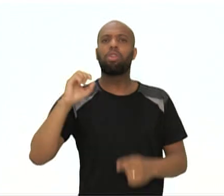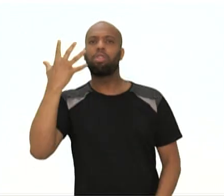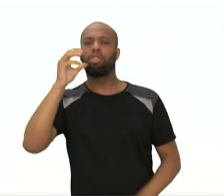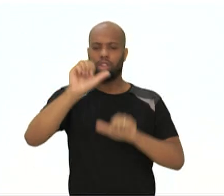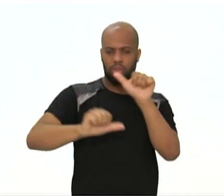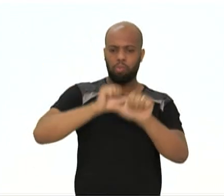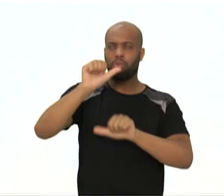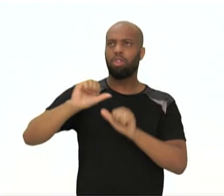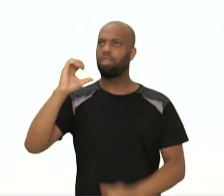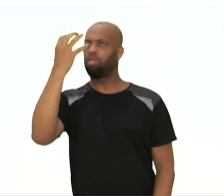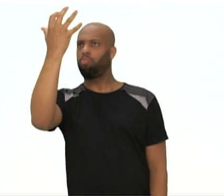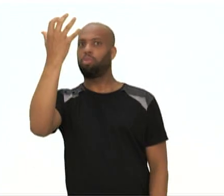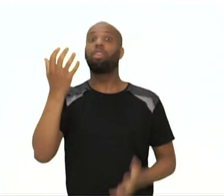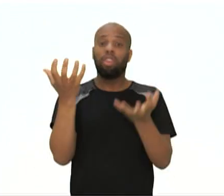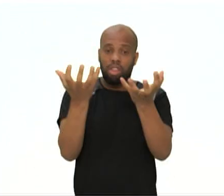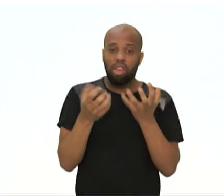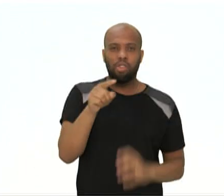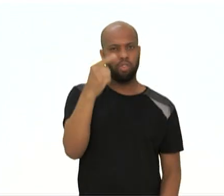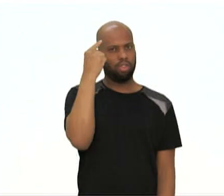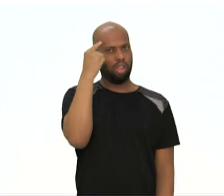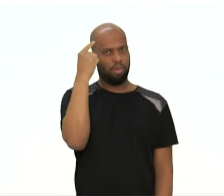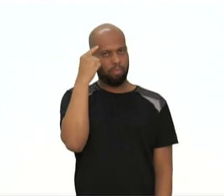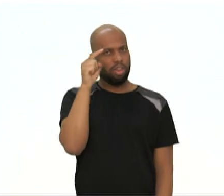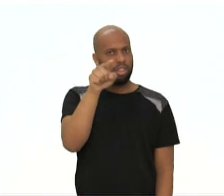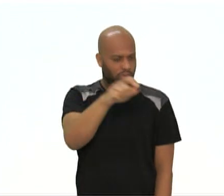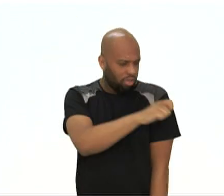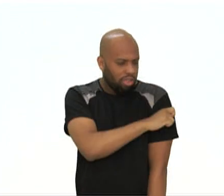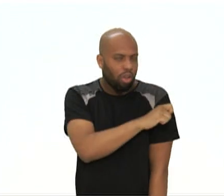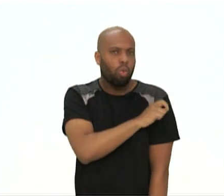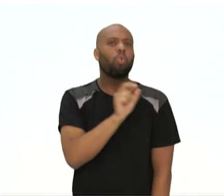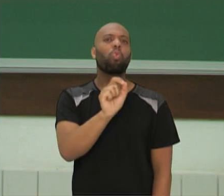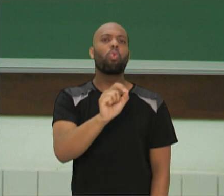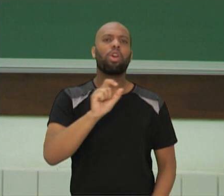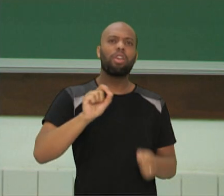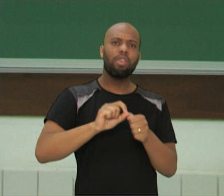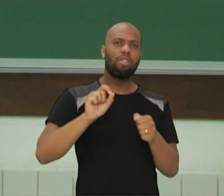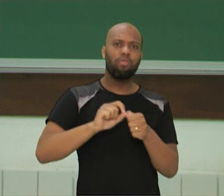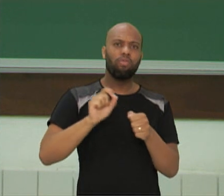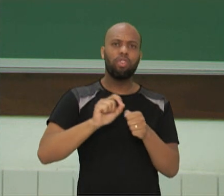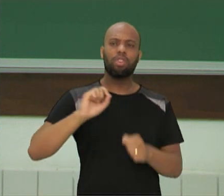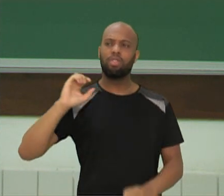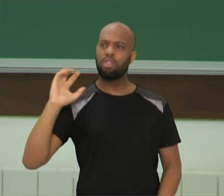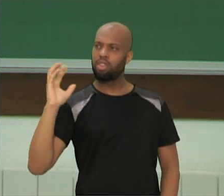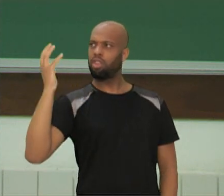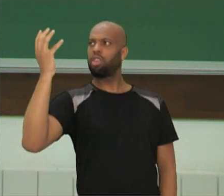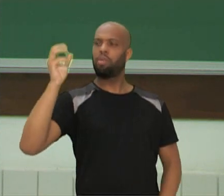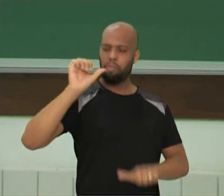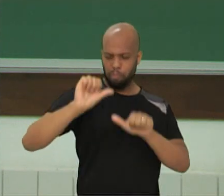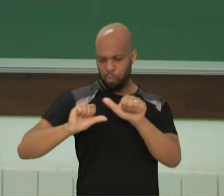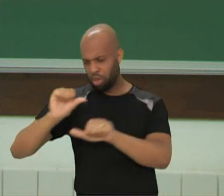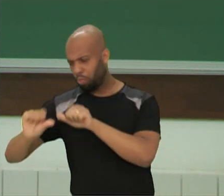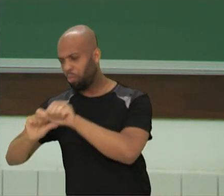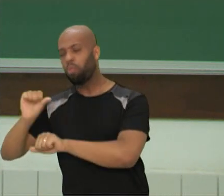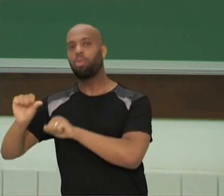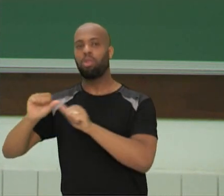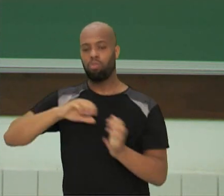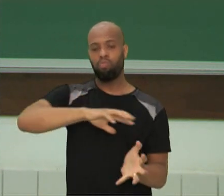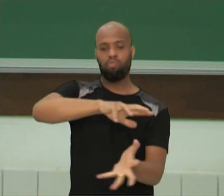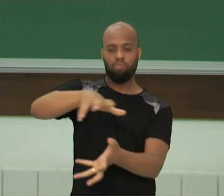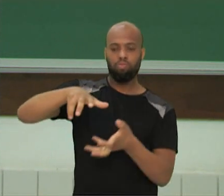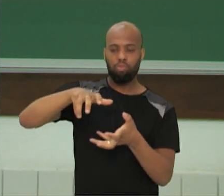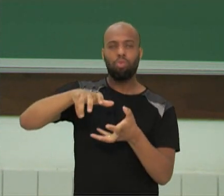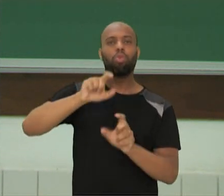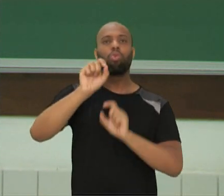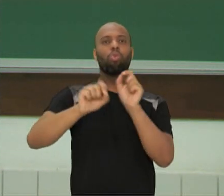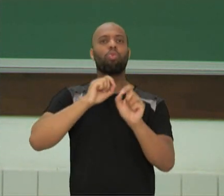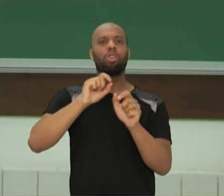climáticas globais? Eu quero que você pense um pouquinho, estudante, o que geram mudanças climáticas a nível global?